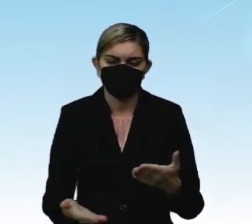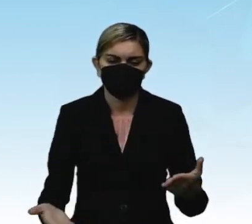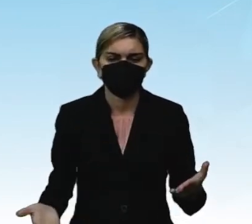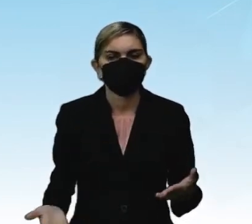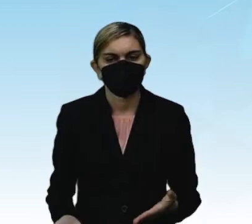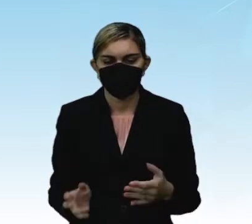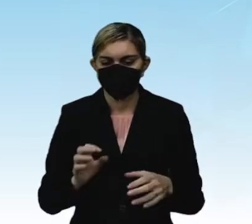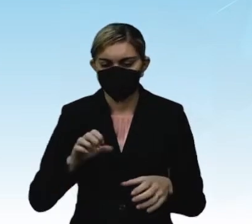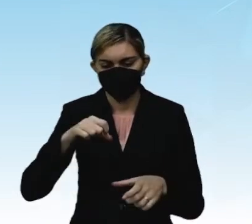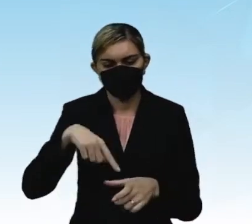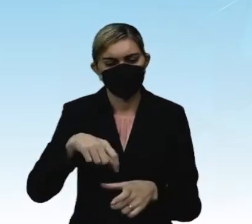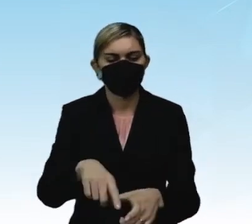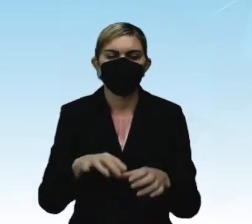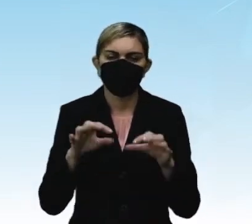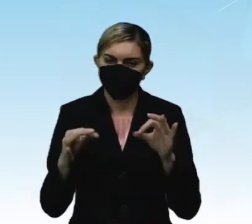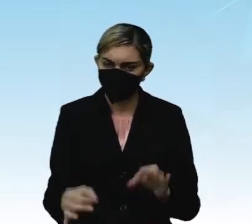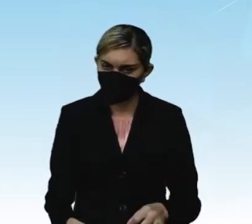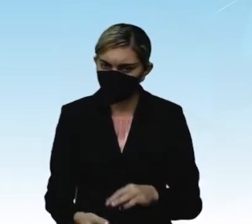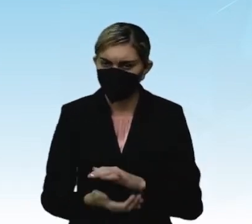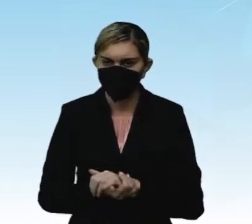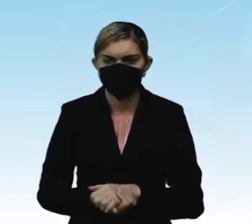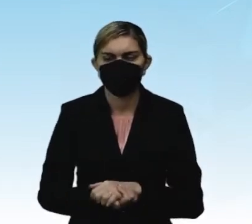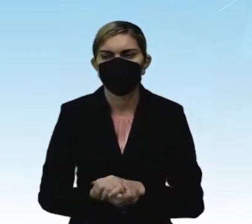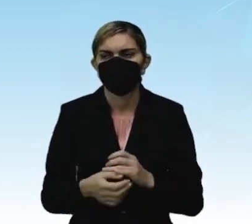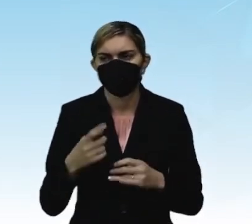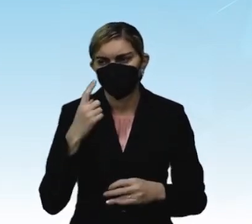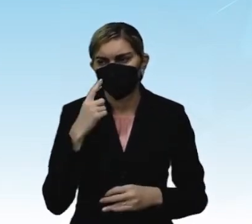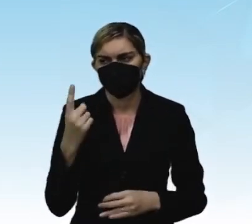colheita e o plantio. Certo, meus amores?